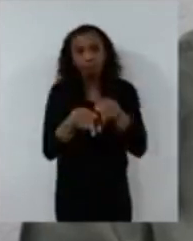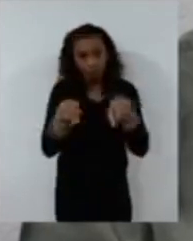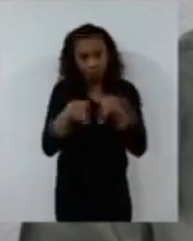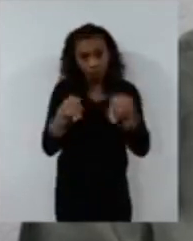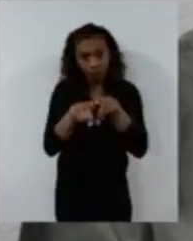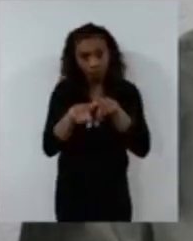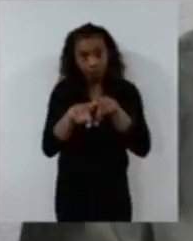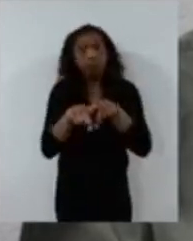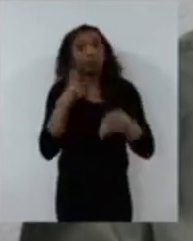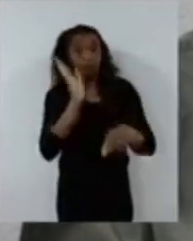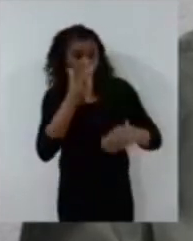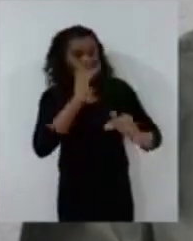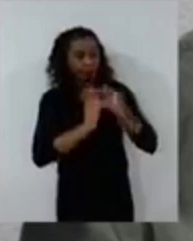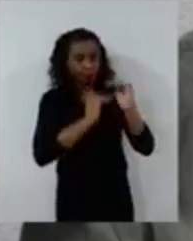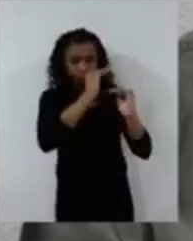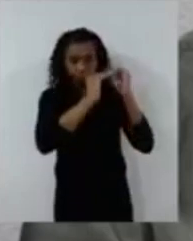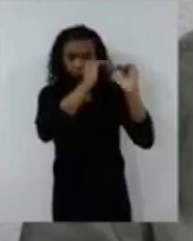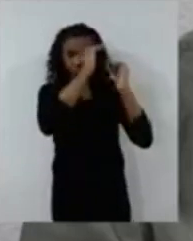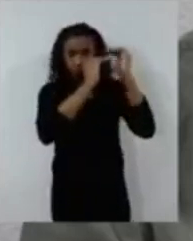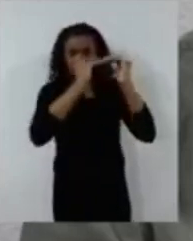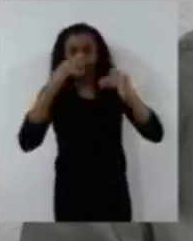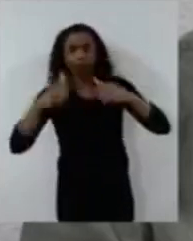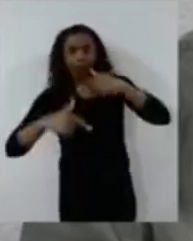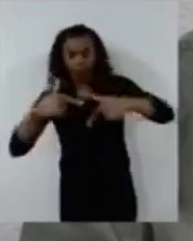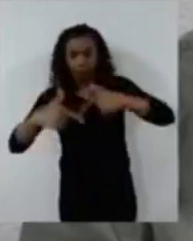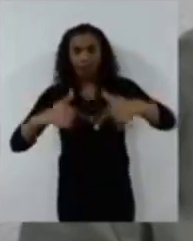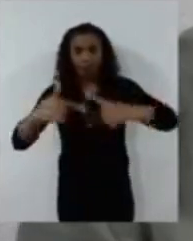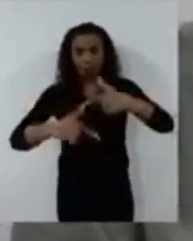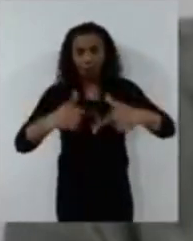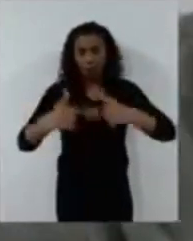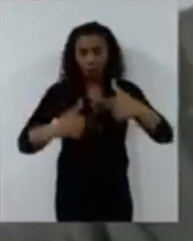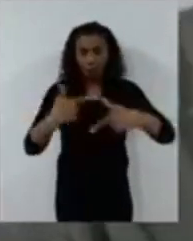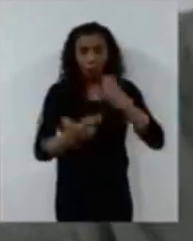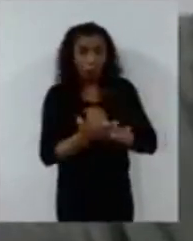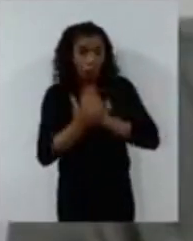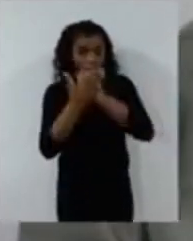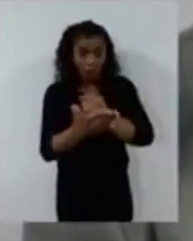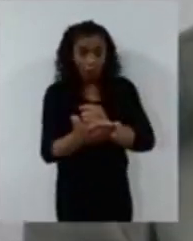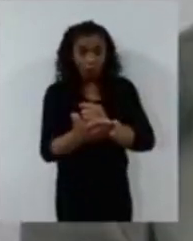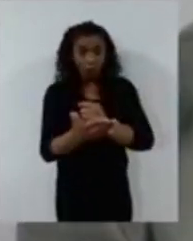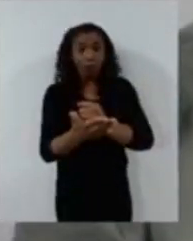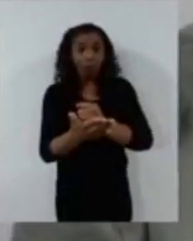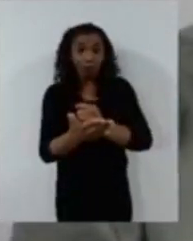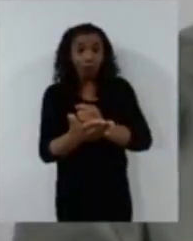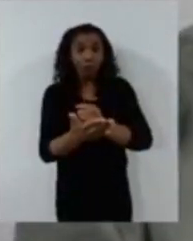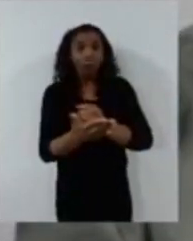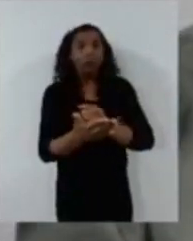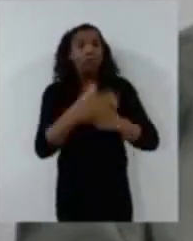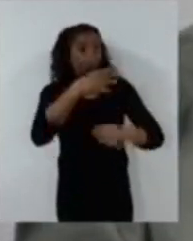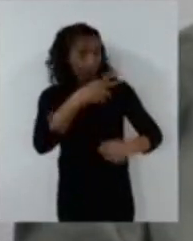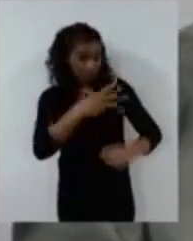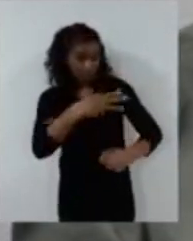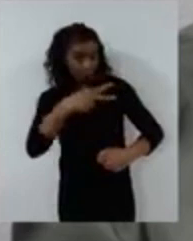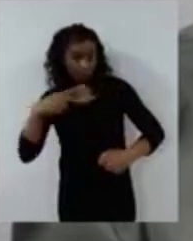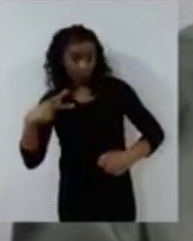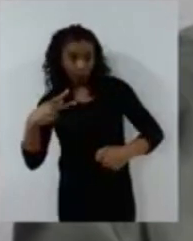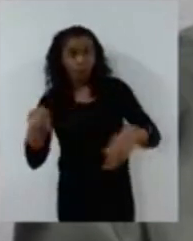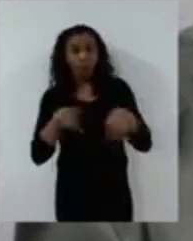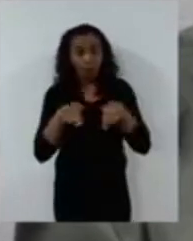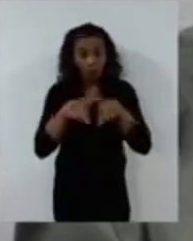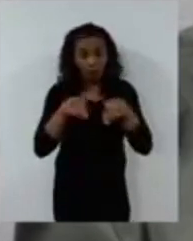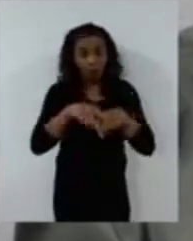vem desenvolvendo um trabalho, com apoio do Ministério Público e da Polícia Militar de Minas Gerais,